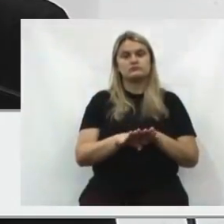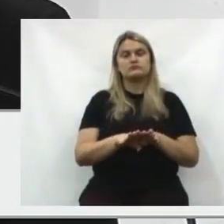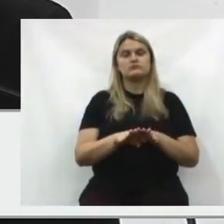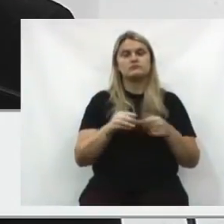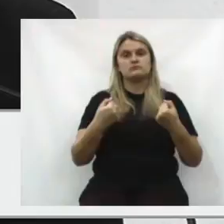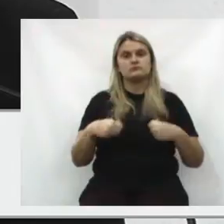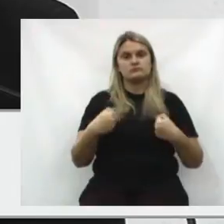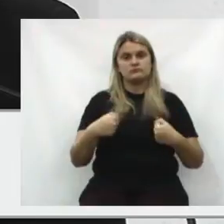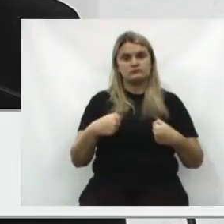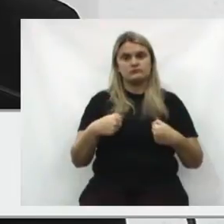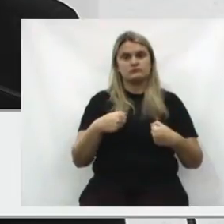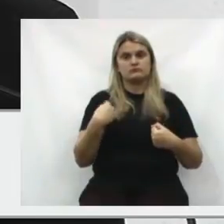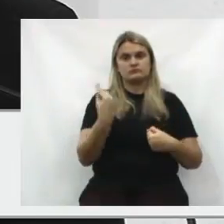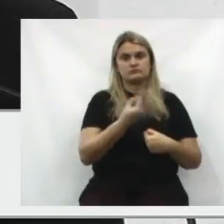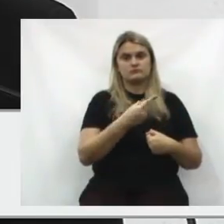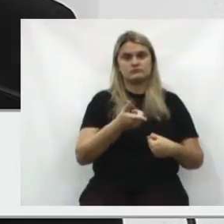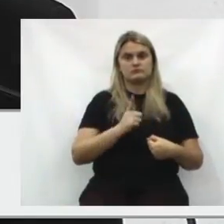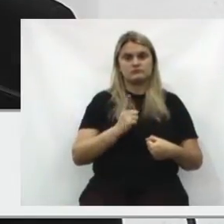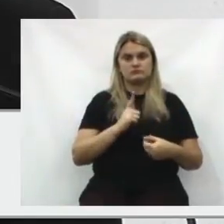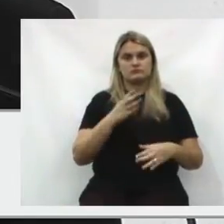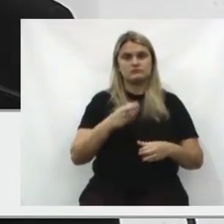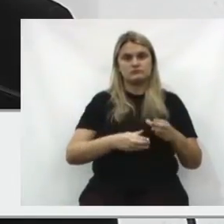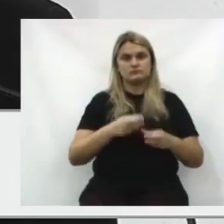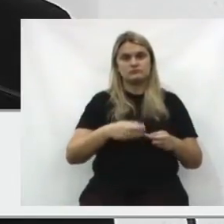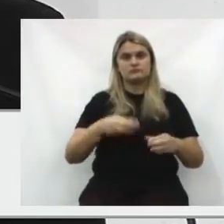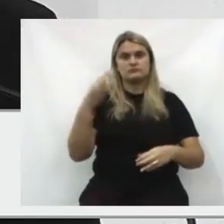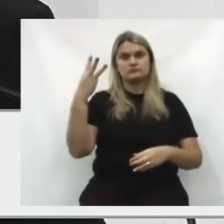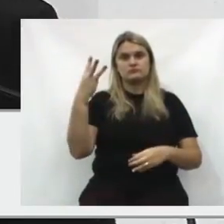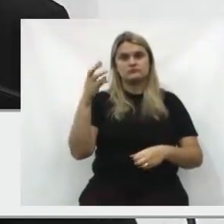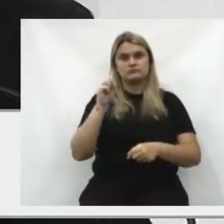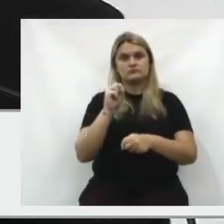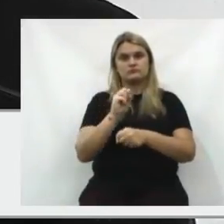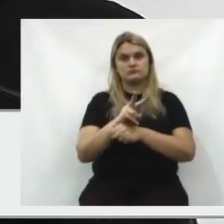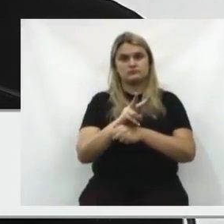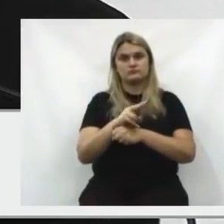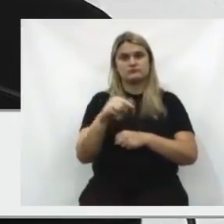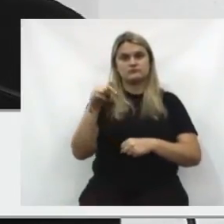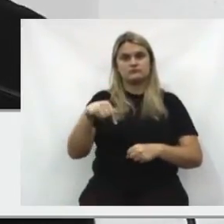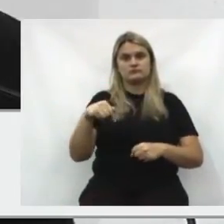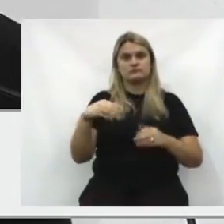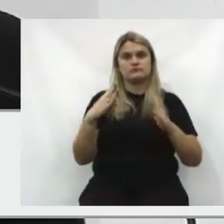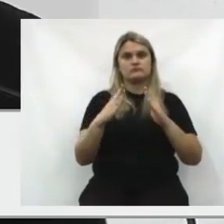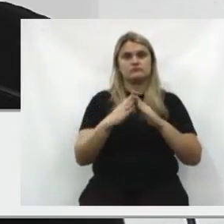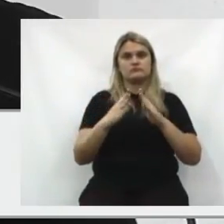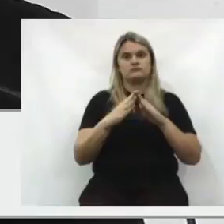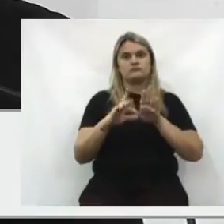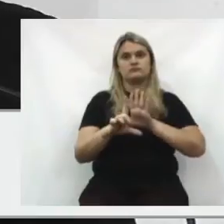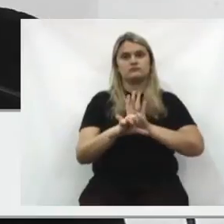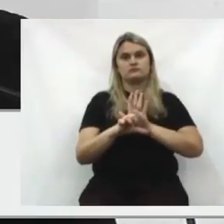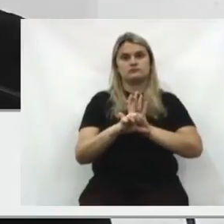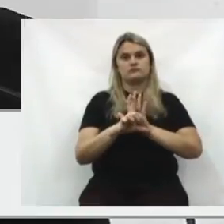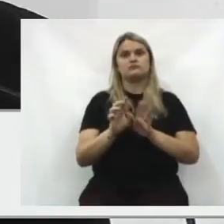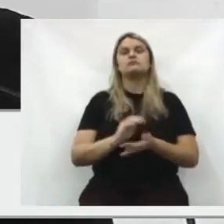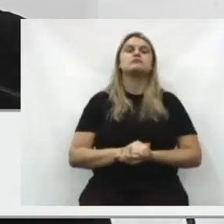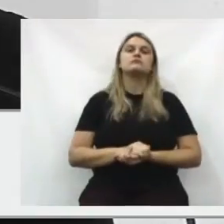administrativo também vai ser preciso. Então, nós teremos um concurso para 3 cargos aqui nesta